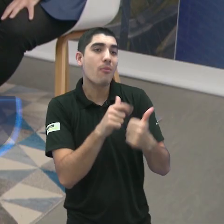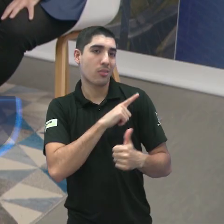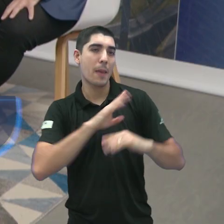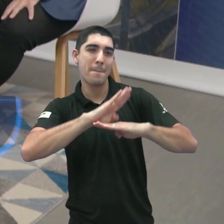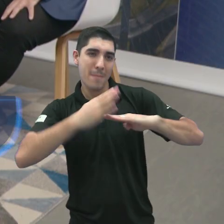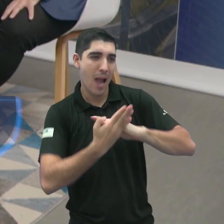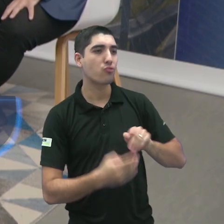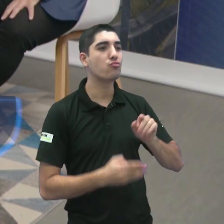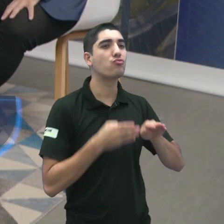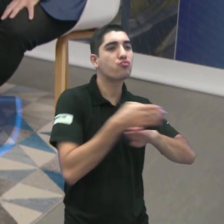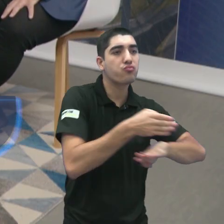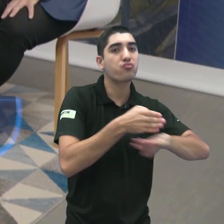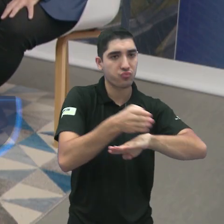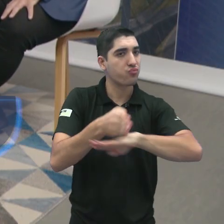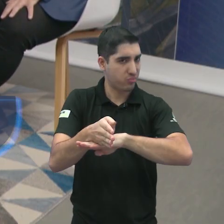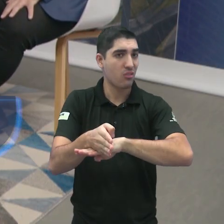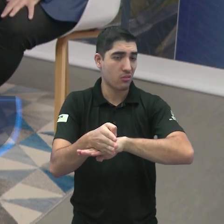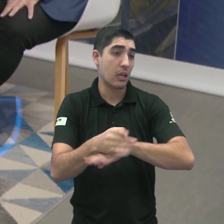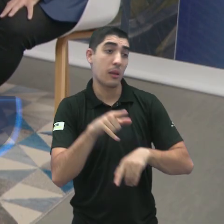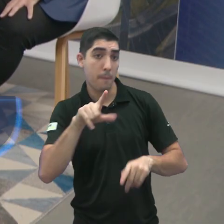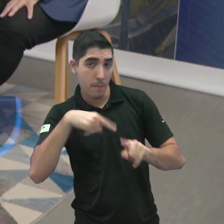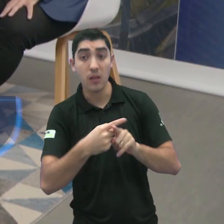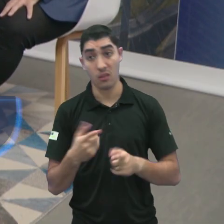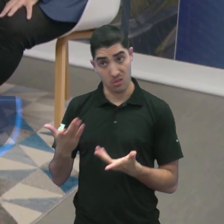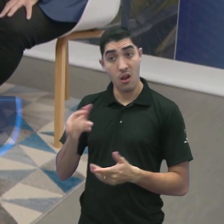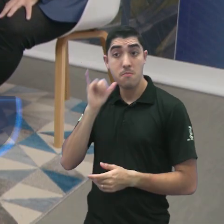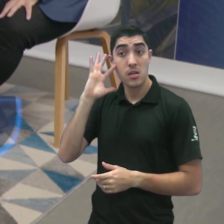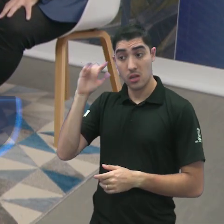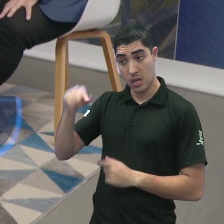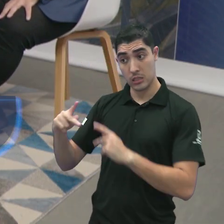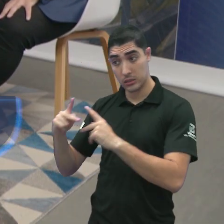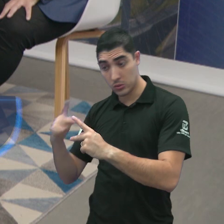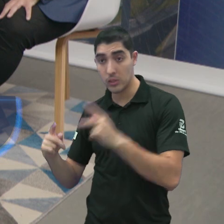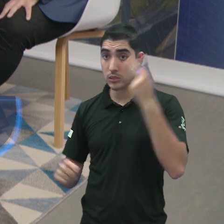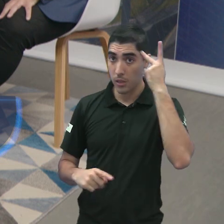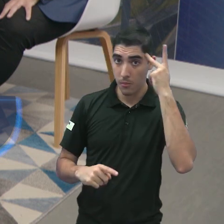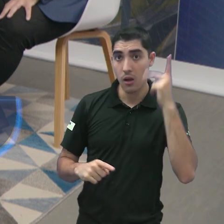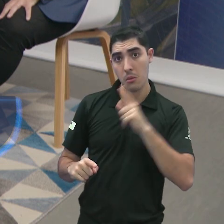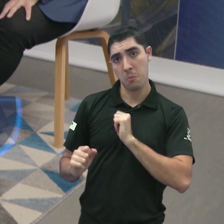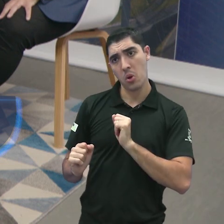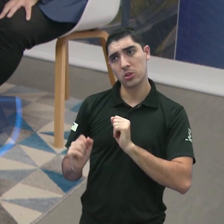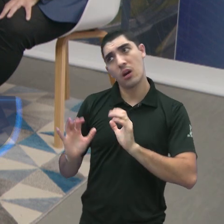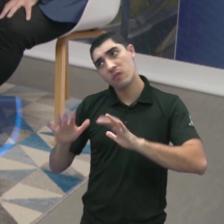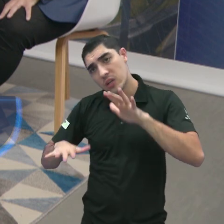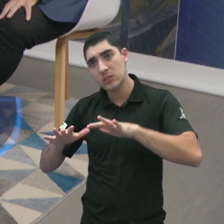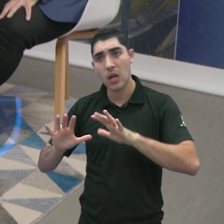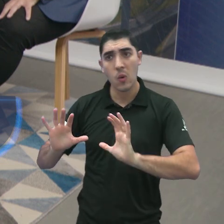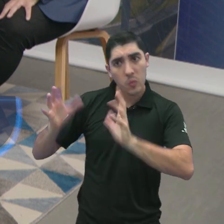também da linha que faz São José dos Campos, São Paulo, que pode ser afetada, né? Também, realmente, vendo